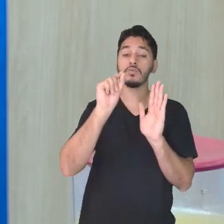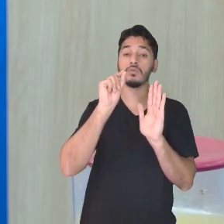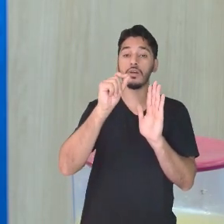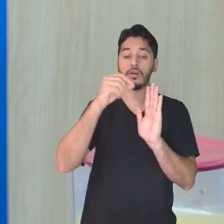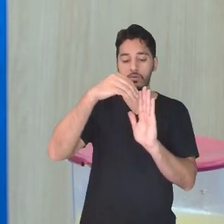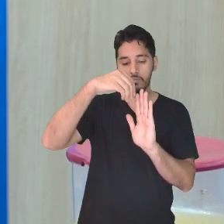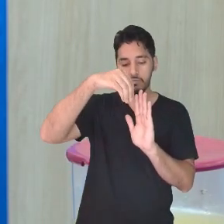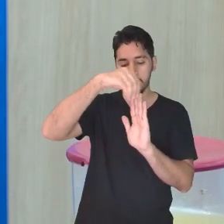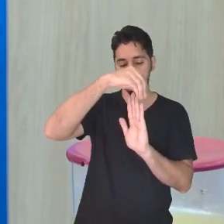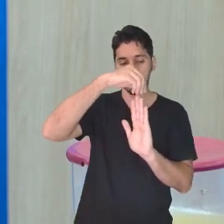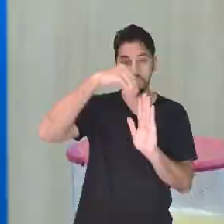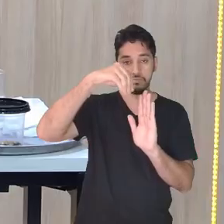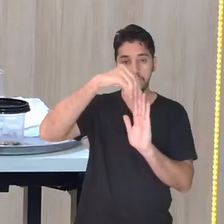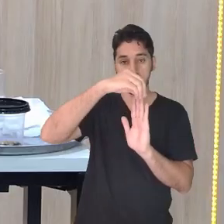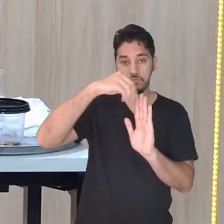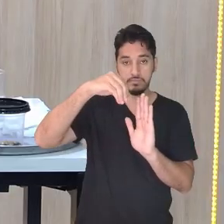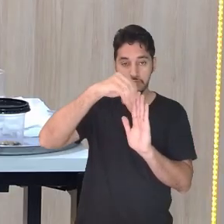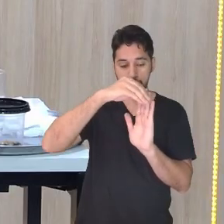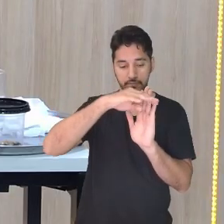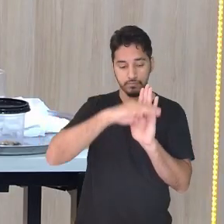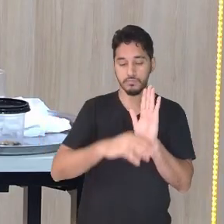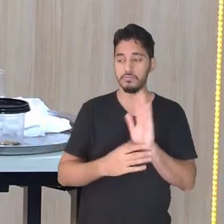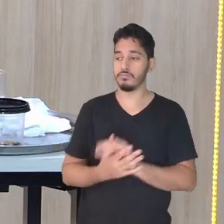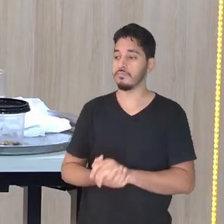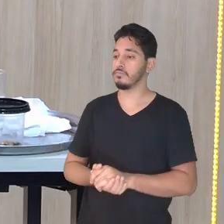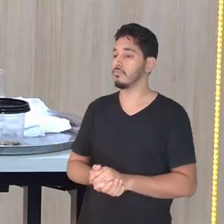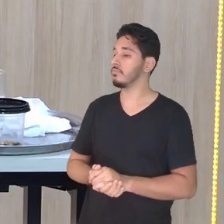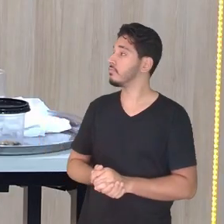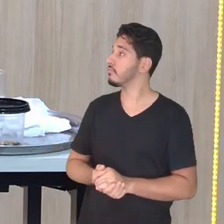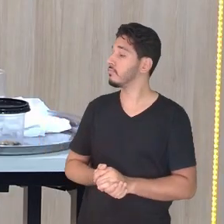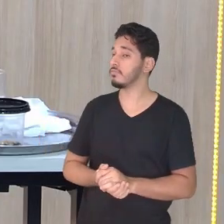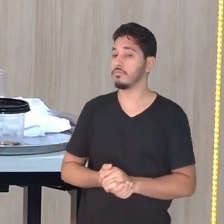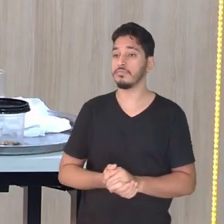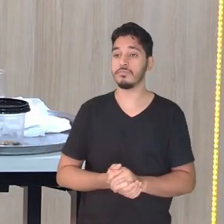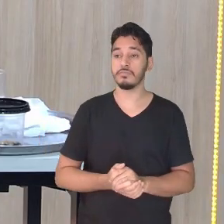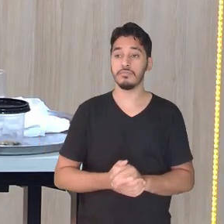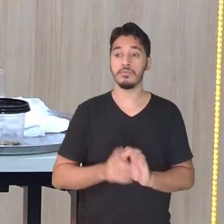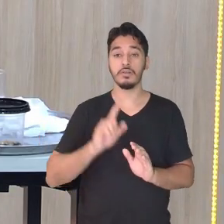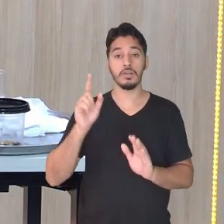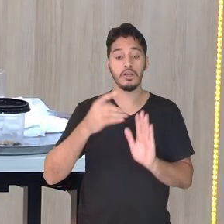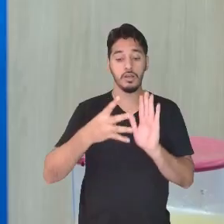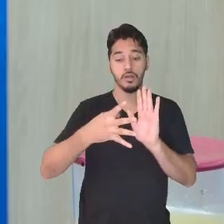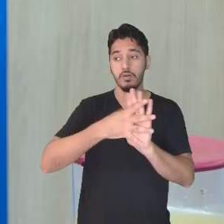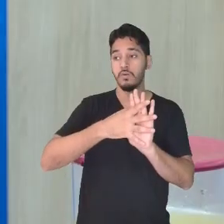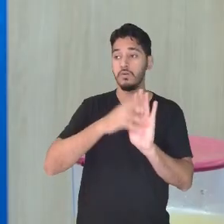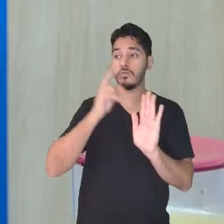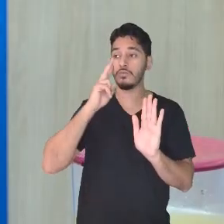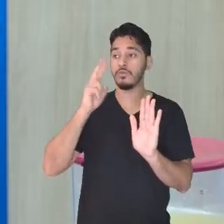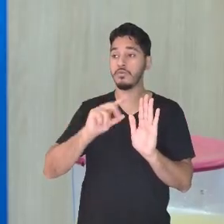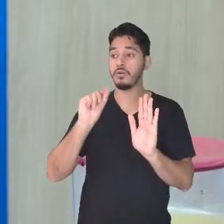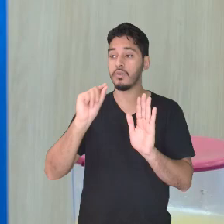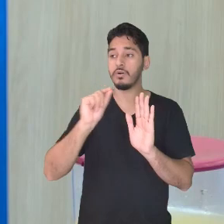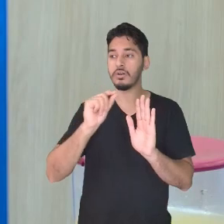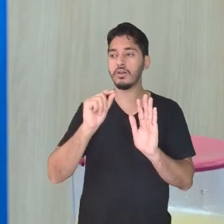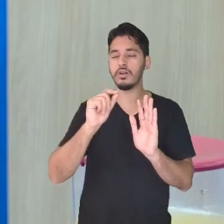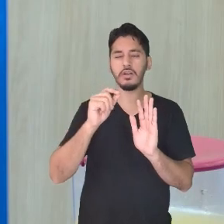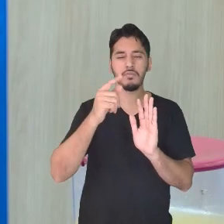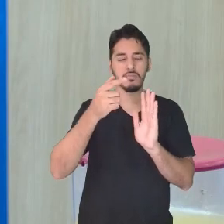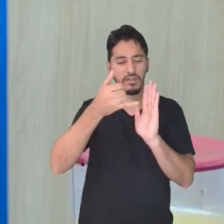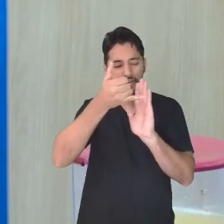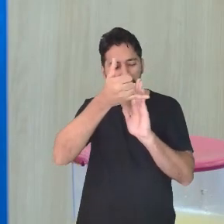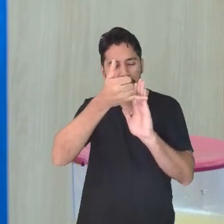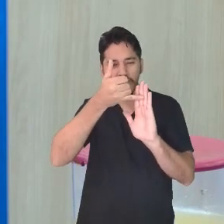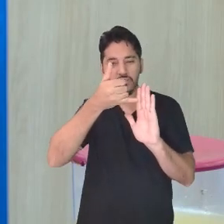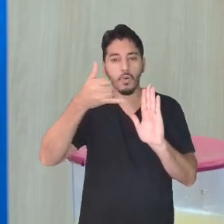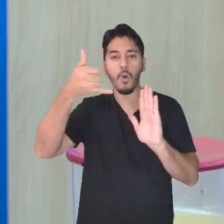de orégano. E aqui a polifásica, que a gente vê um fiozinho só, bem fininho